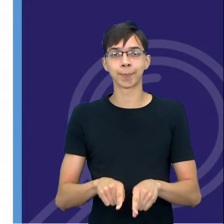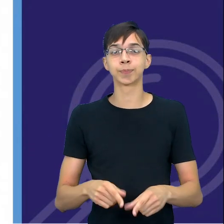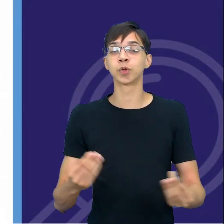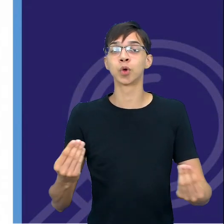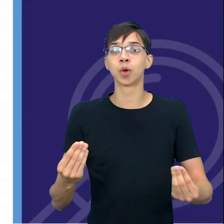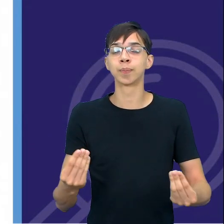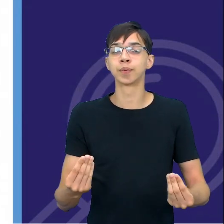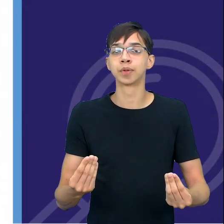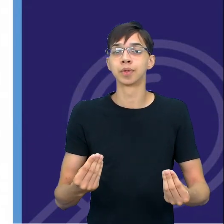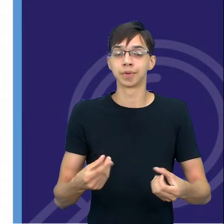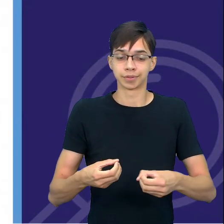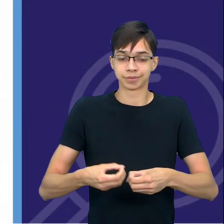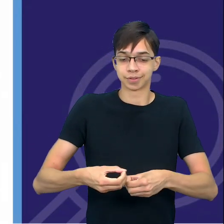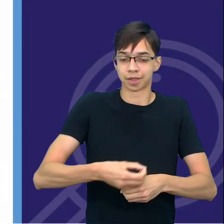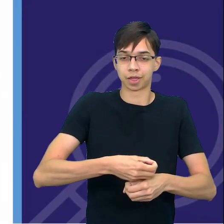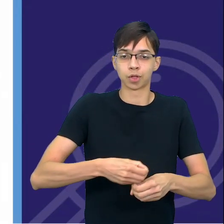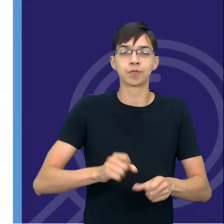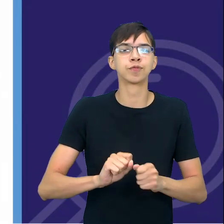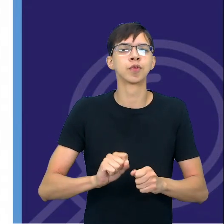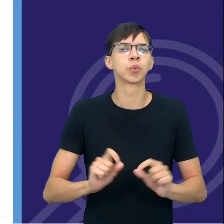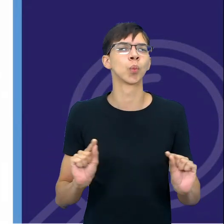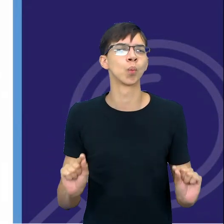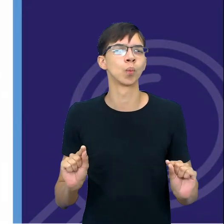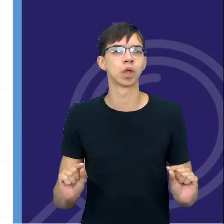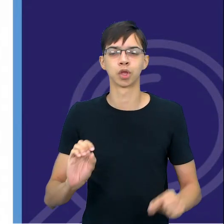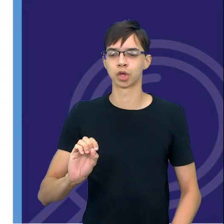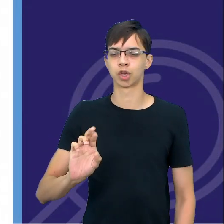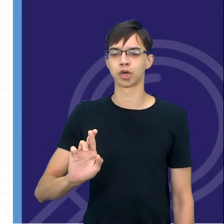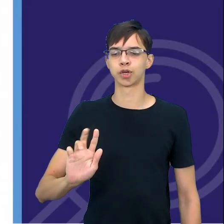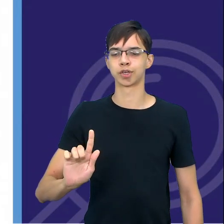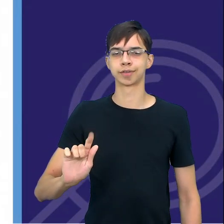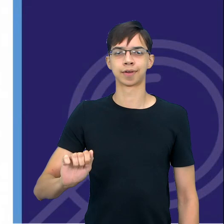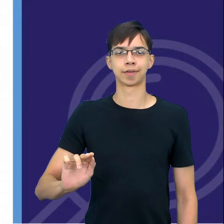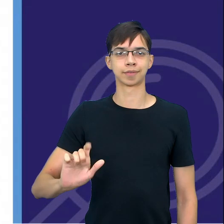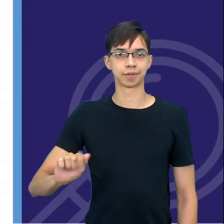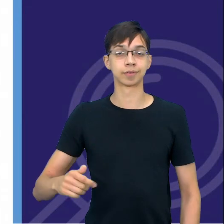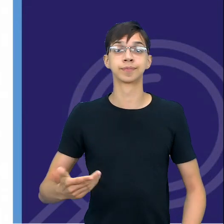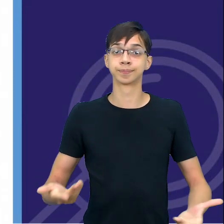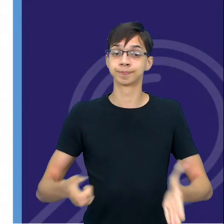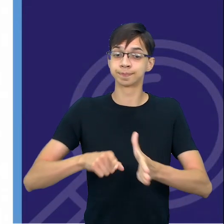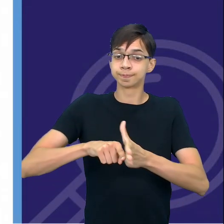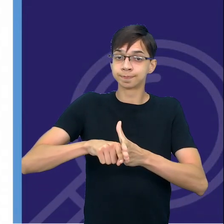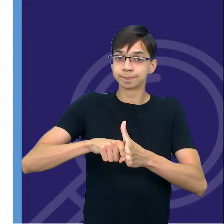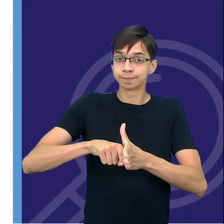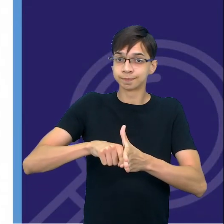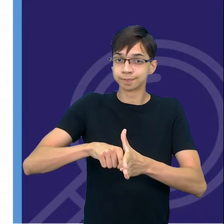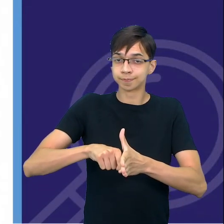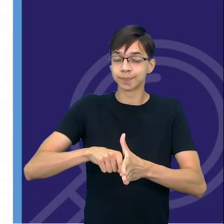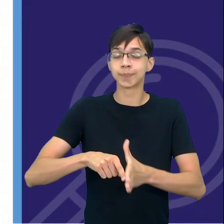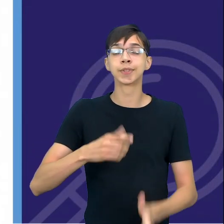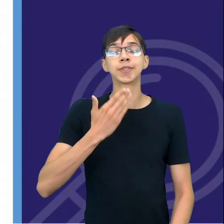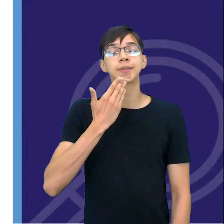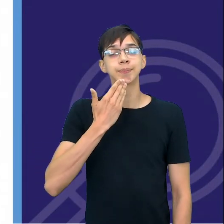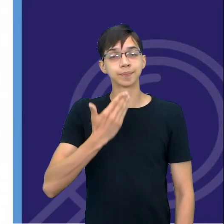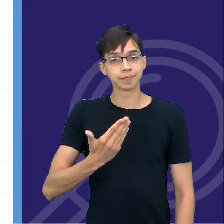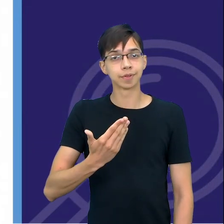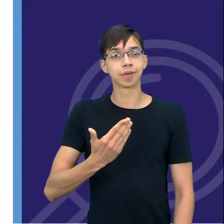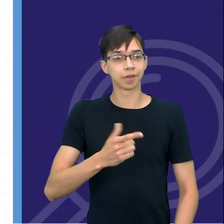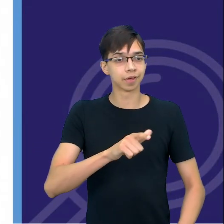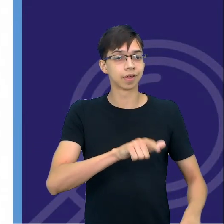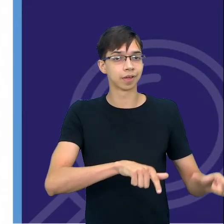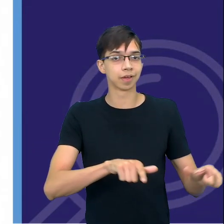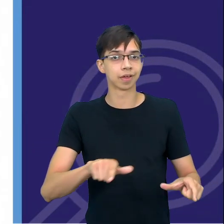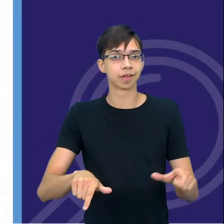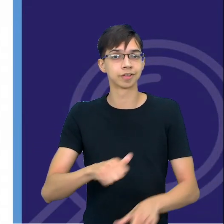funções dessas células. Então, com o resultado da pesquisa, é possível pedir para que esses estudantes disponibilizem, por